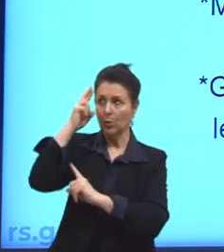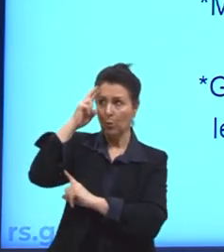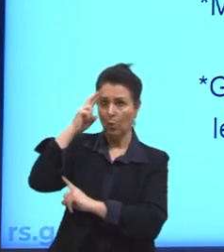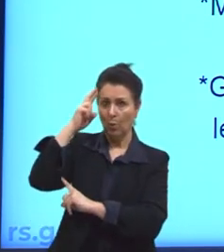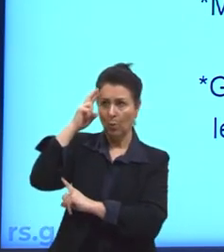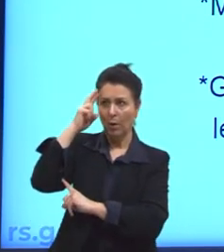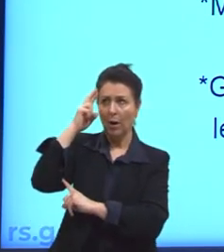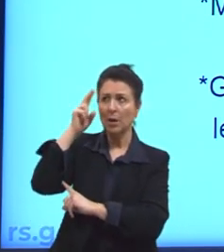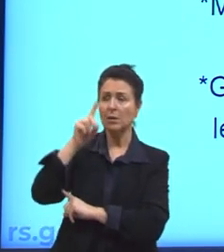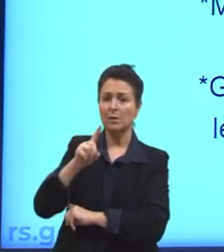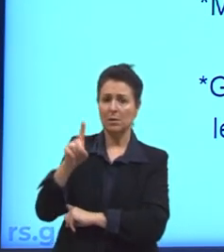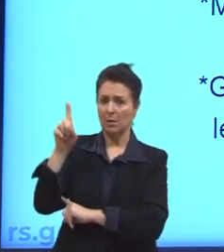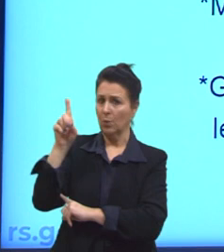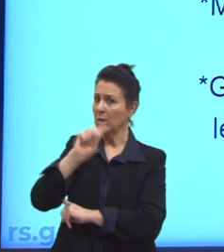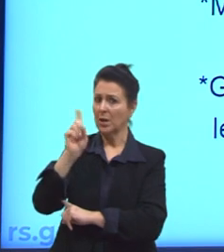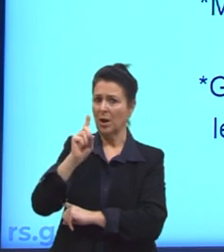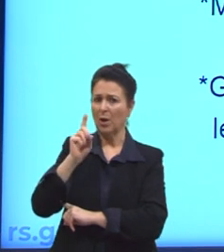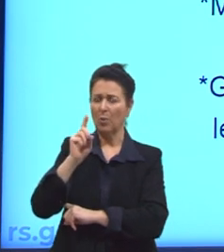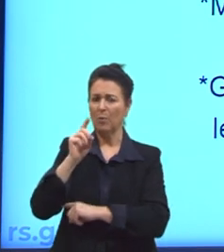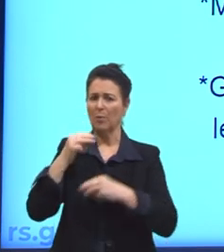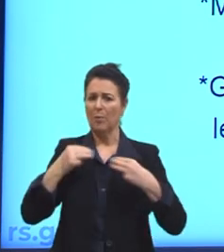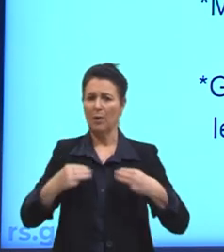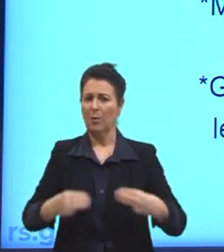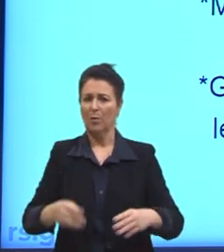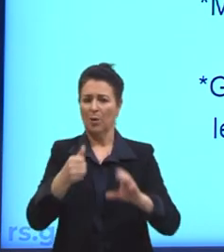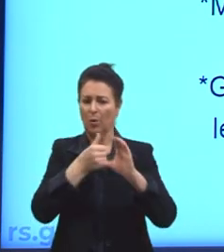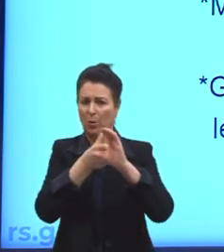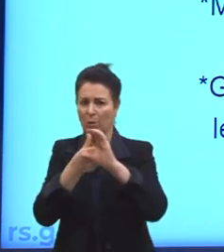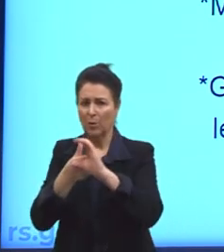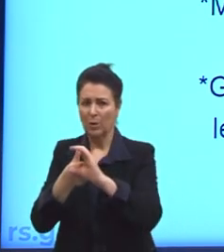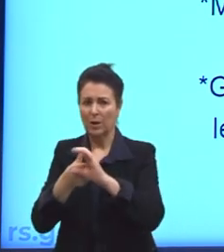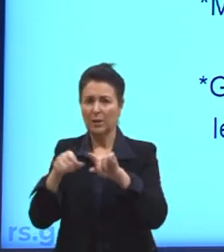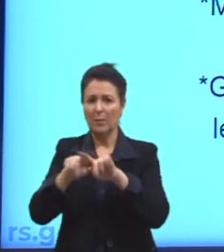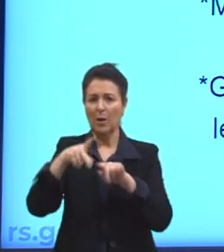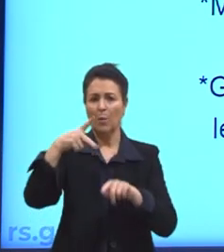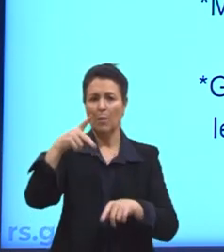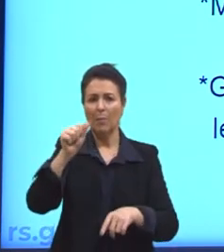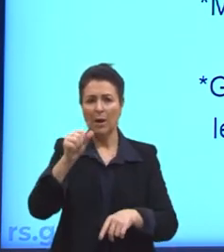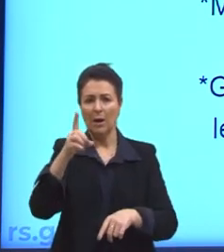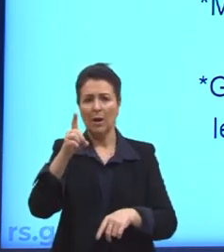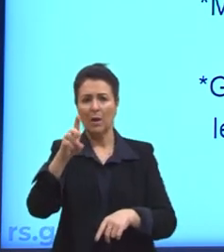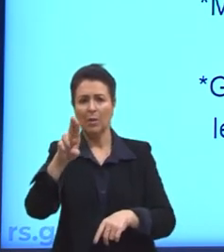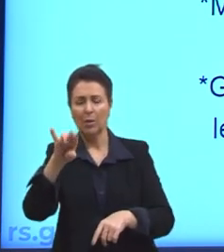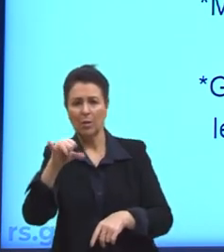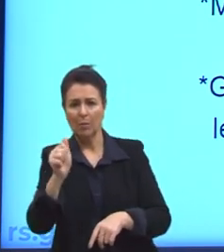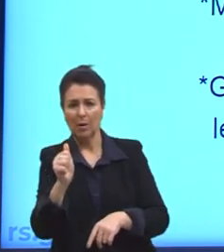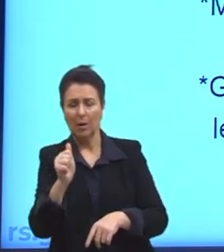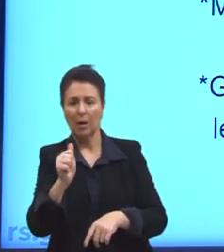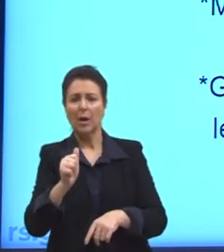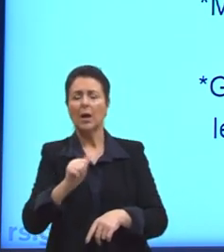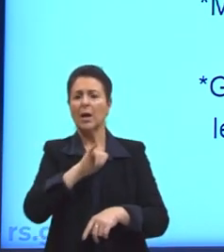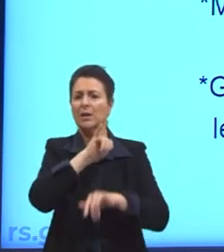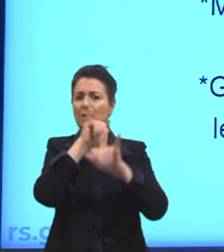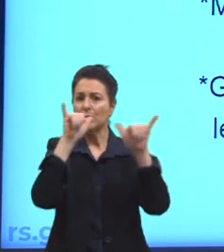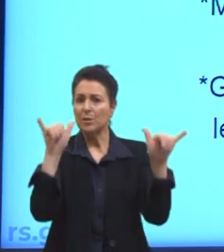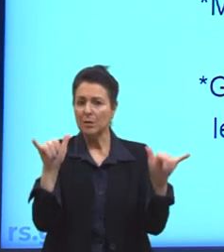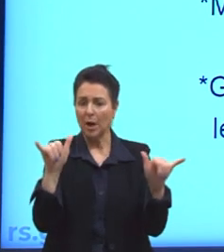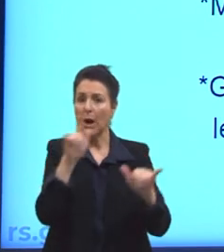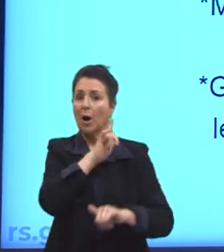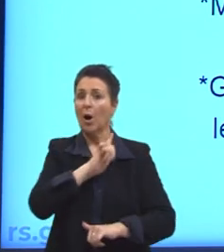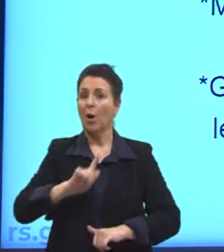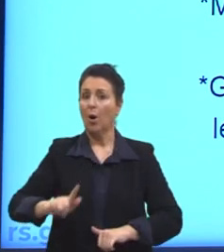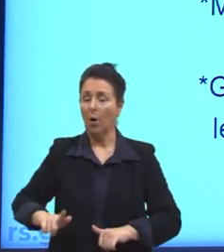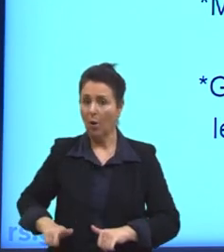mais pela moral do cristianismo ou e marsilio de Pádua Olha ele fala assim ó a única forma de governar